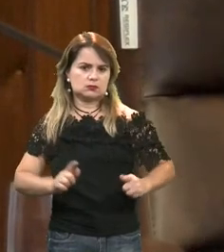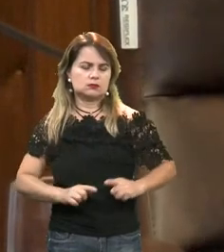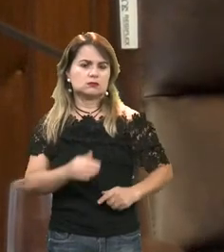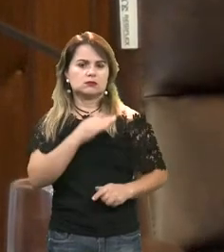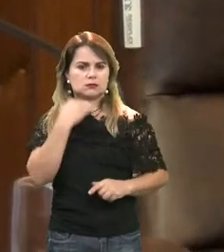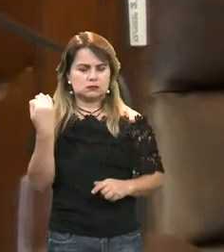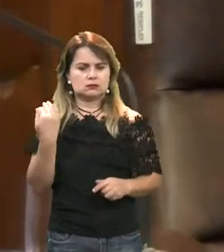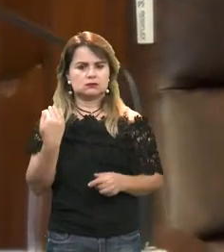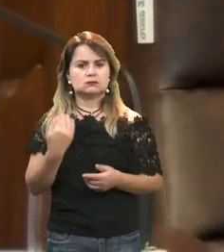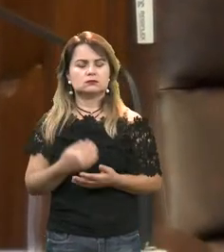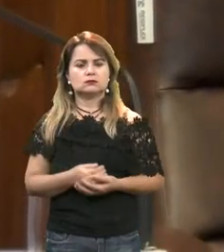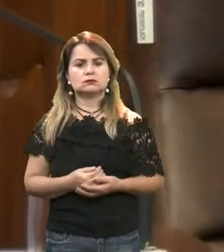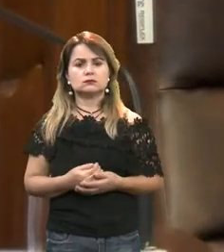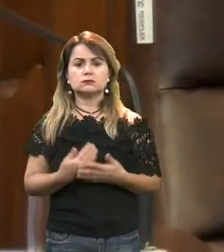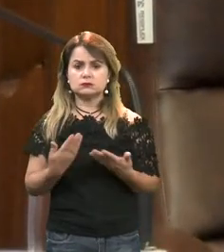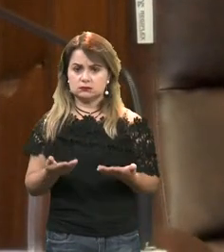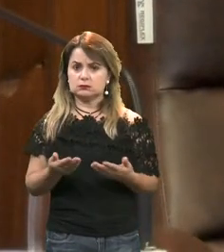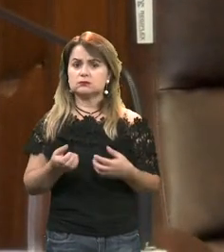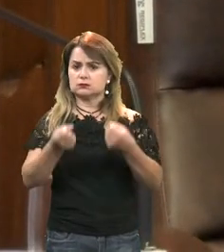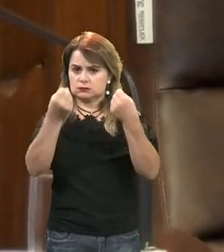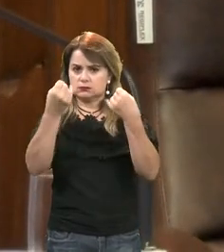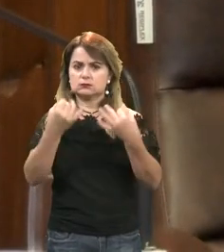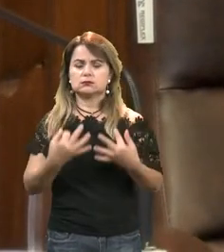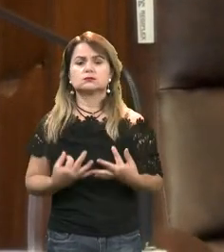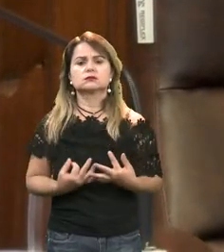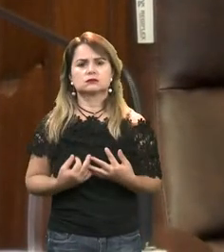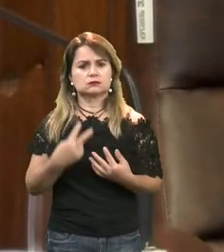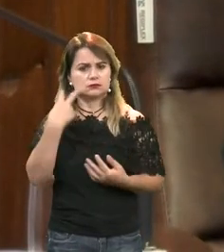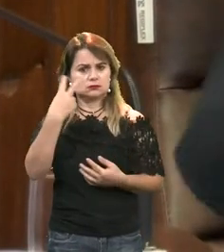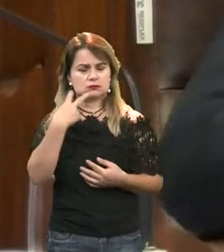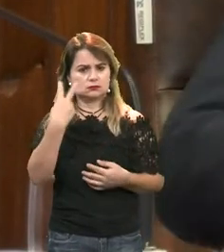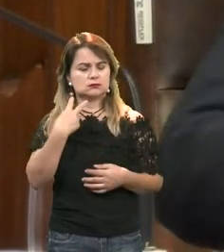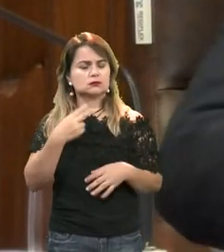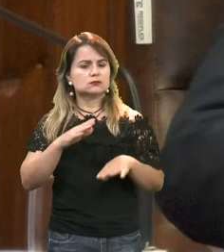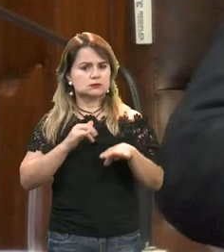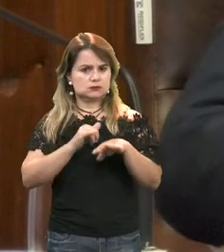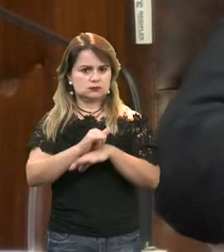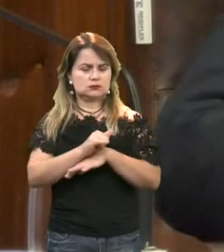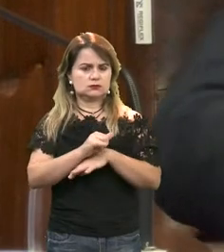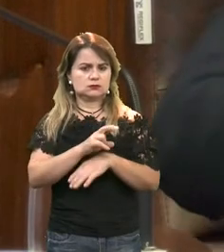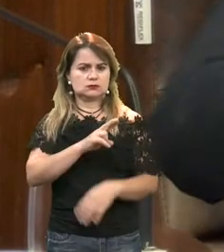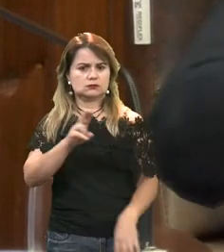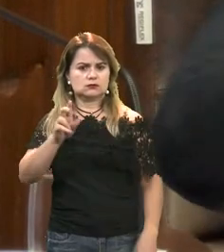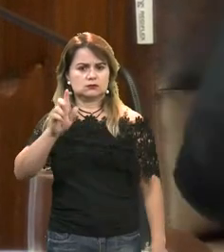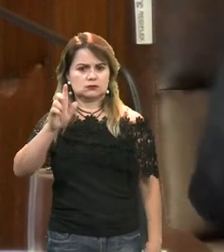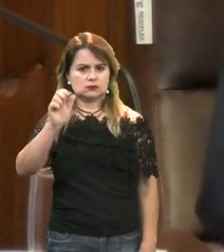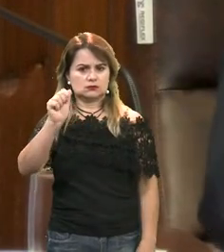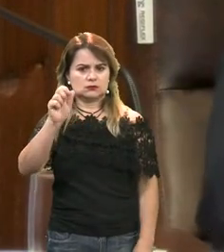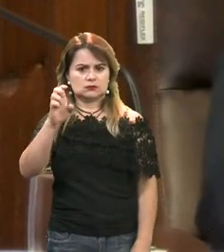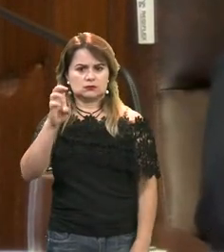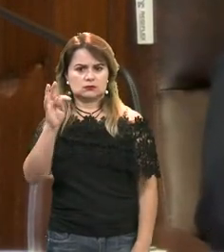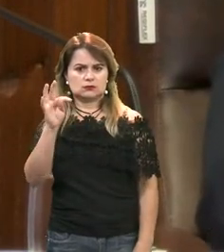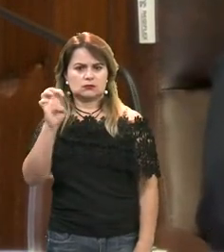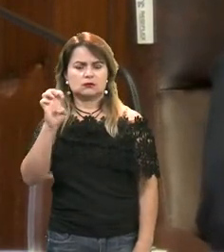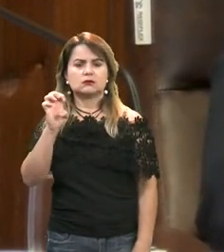pede que justifique a ausência dele na nossa sessão, na nossa audiência